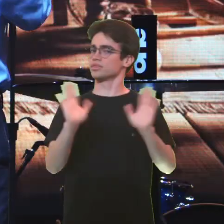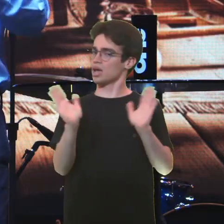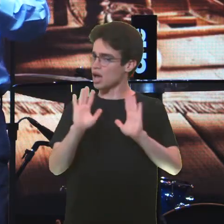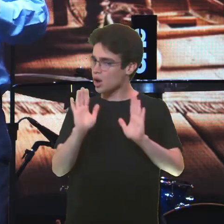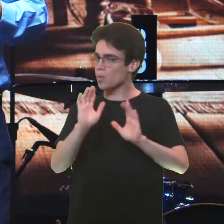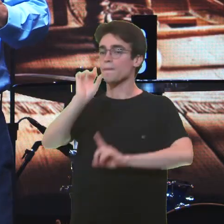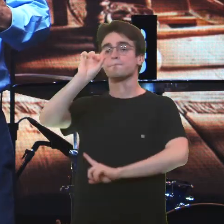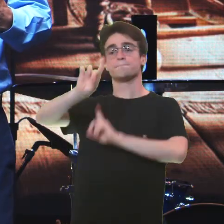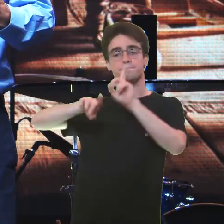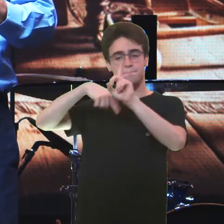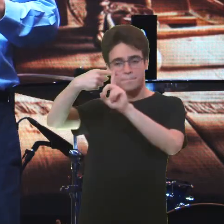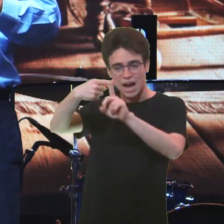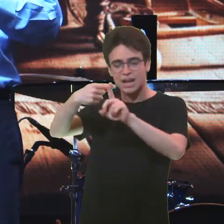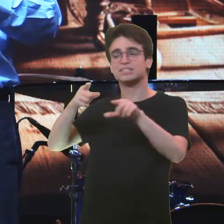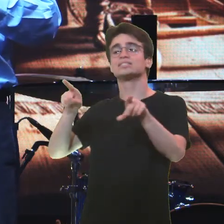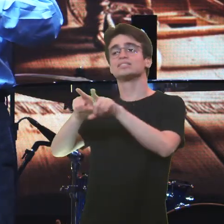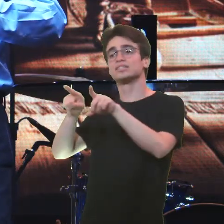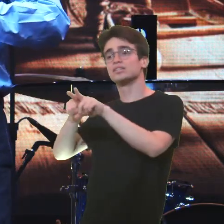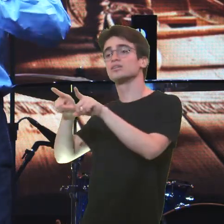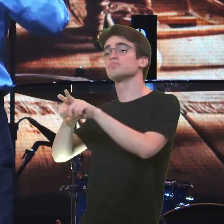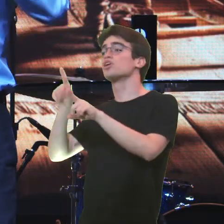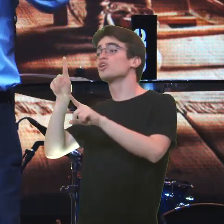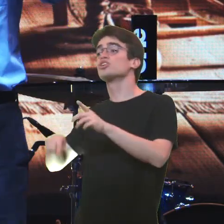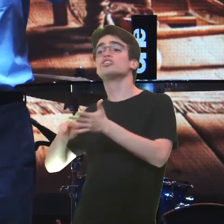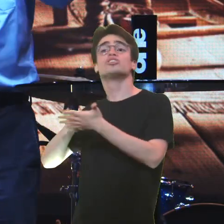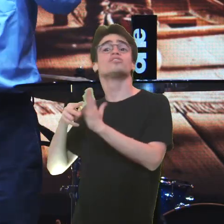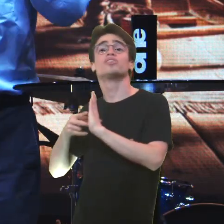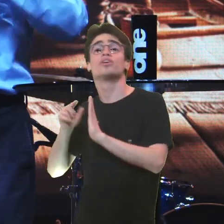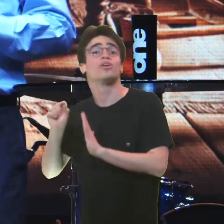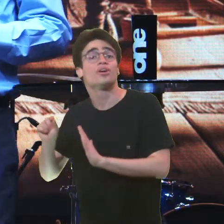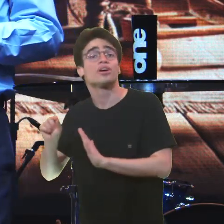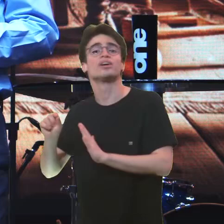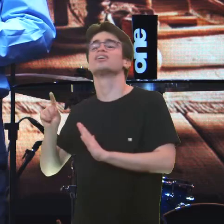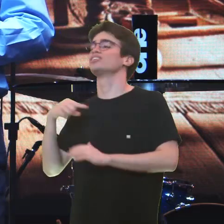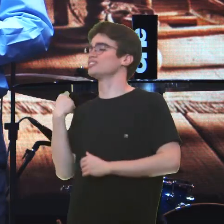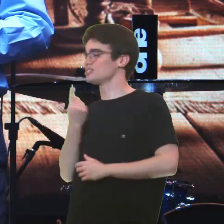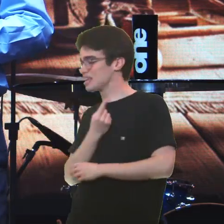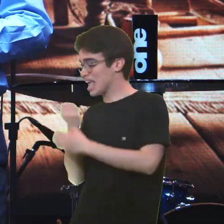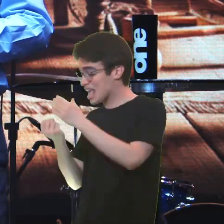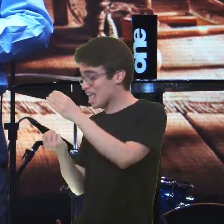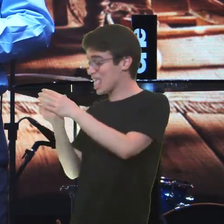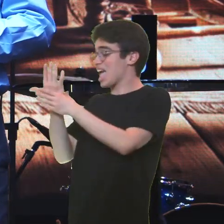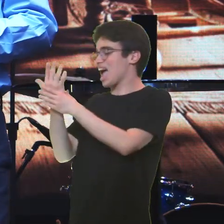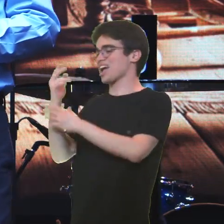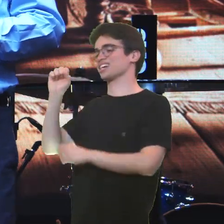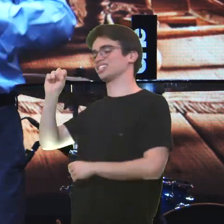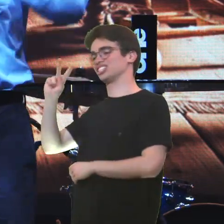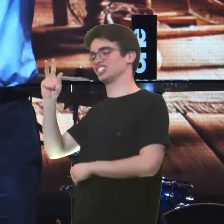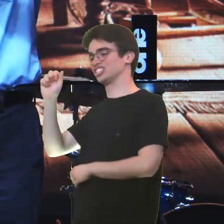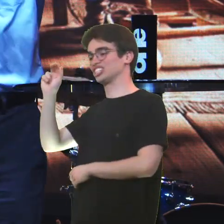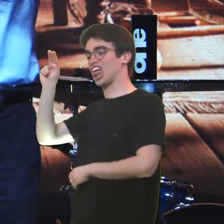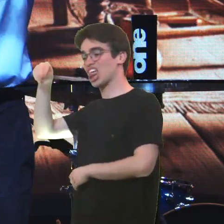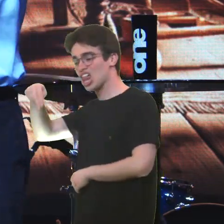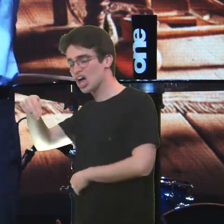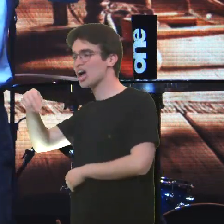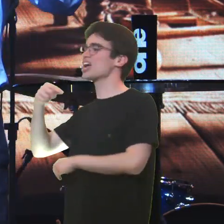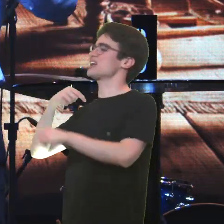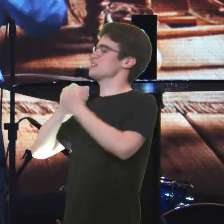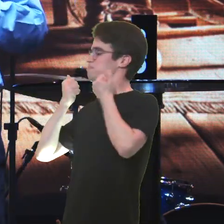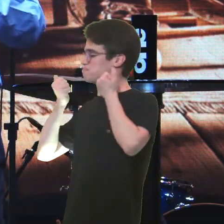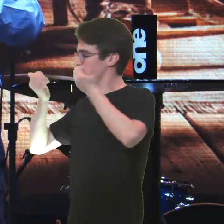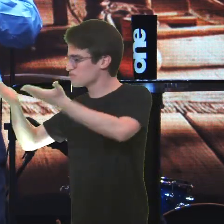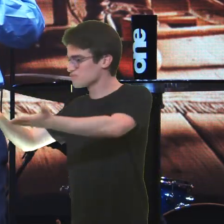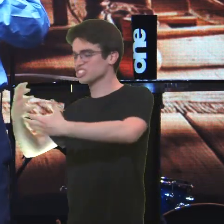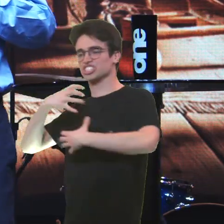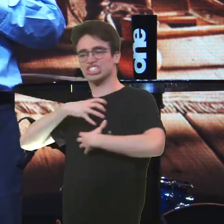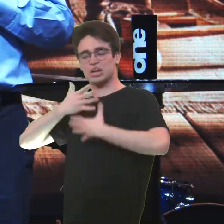es evangelio Também é evangelho la construcción del shalom, a construção do shalom. la mejora en las condiciones